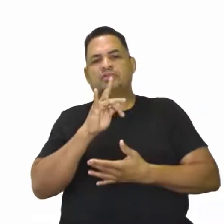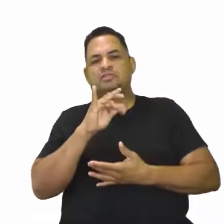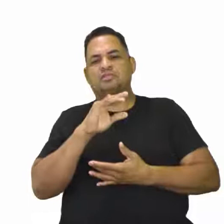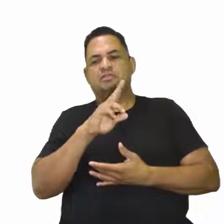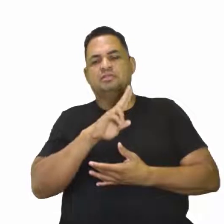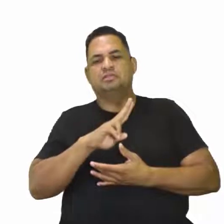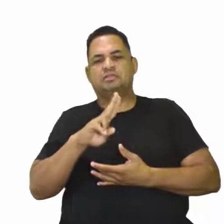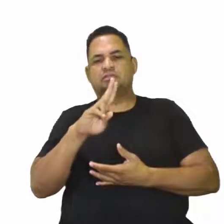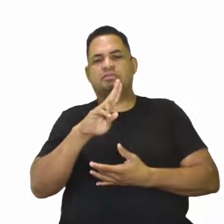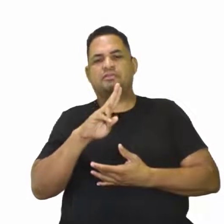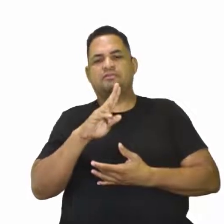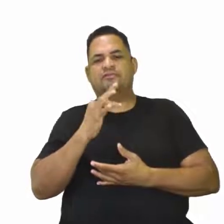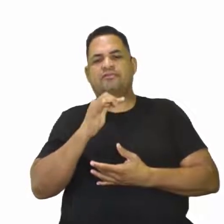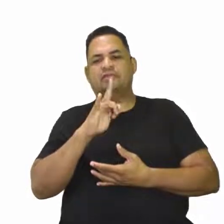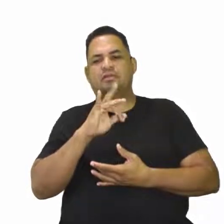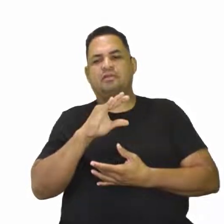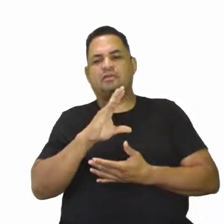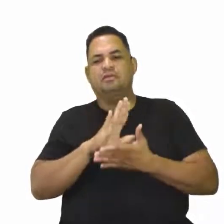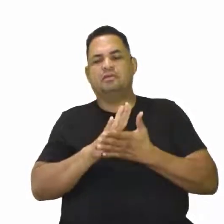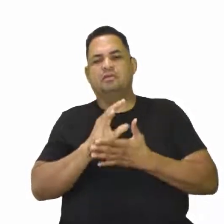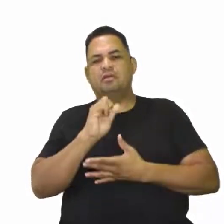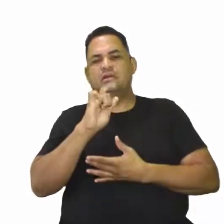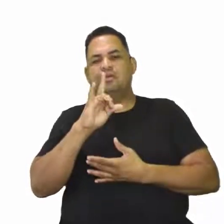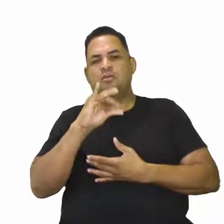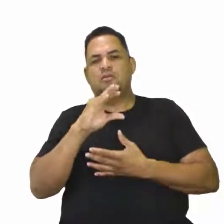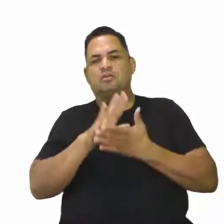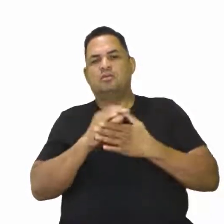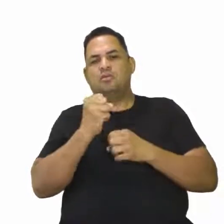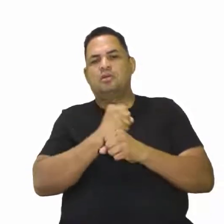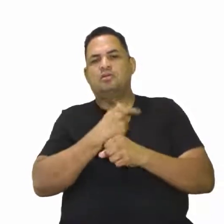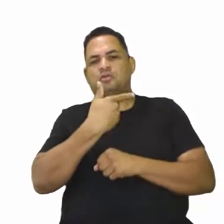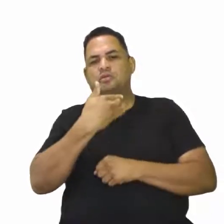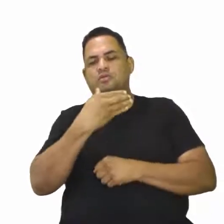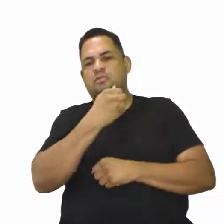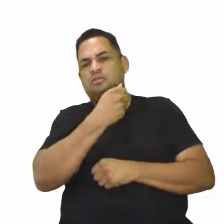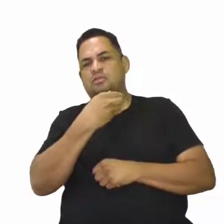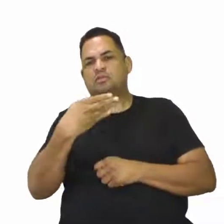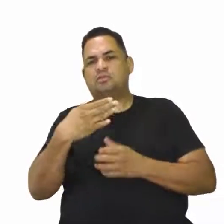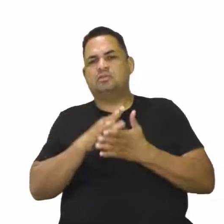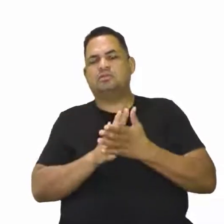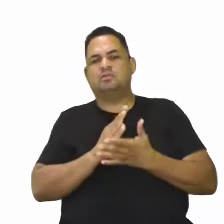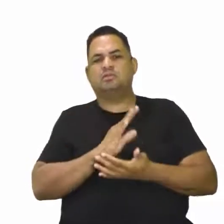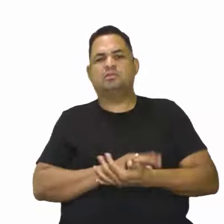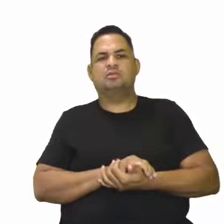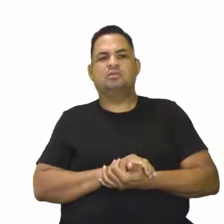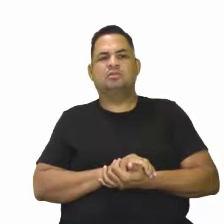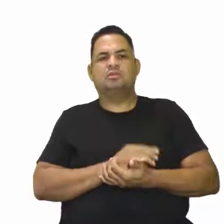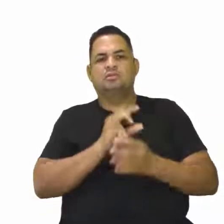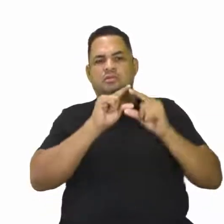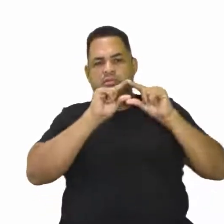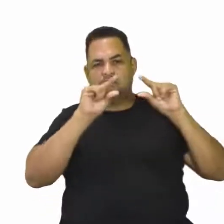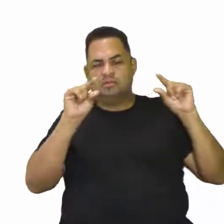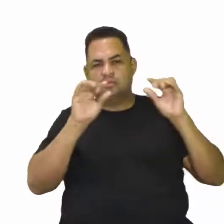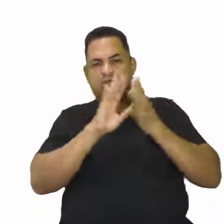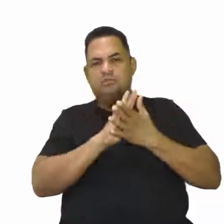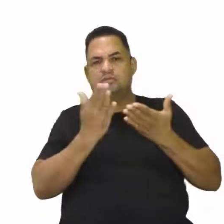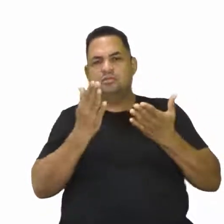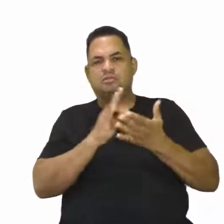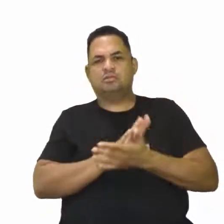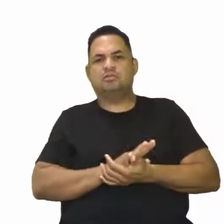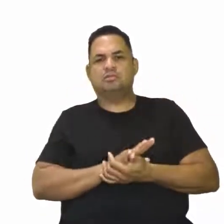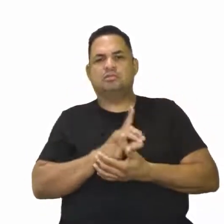Alagoas, no ano de 2013. No anúncio em foco, a palavra